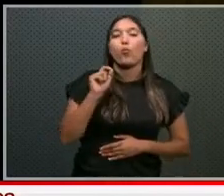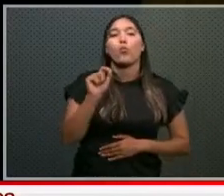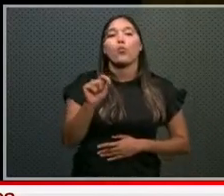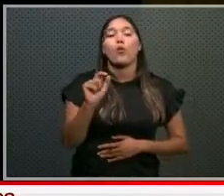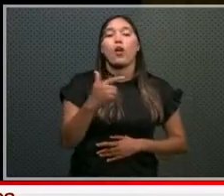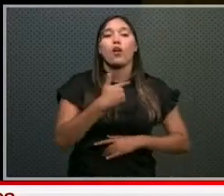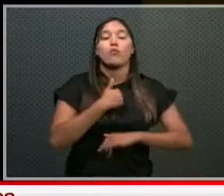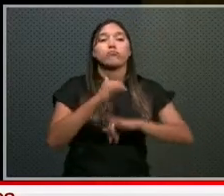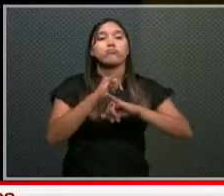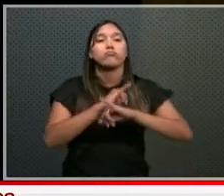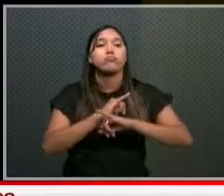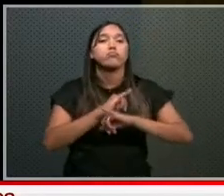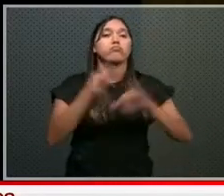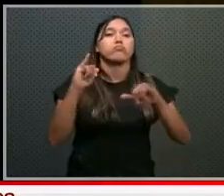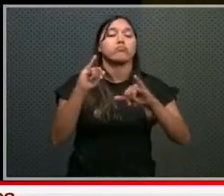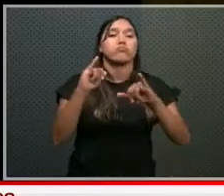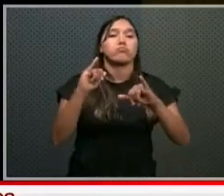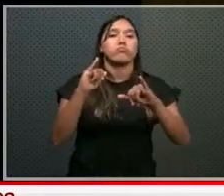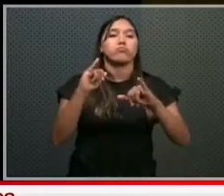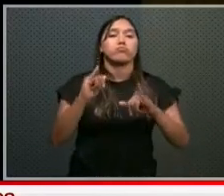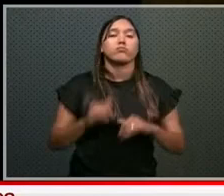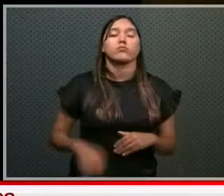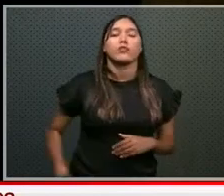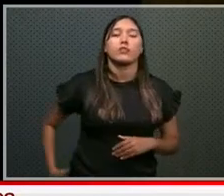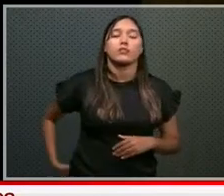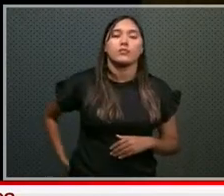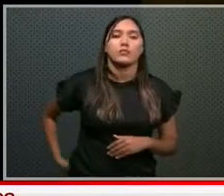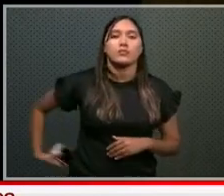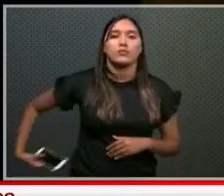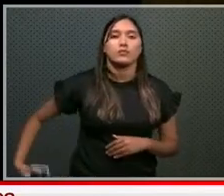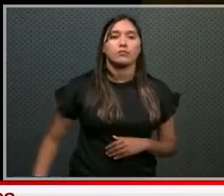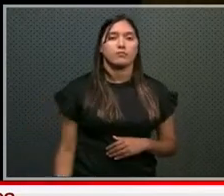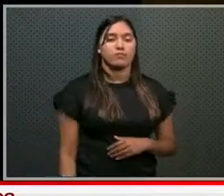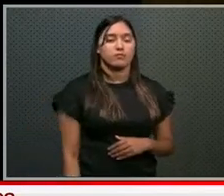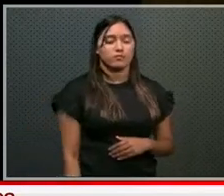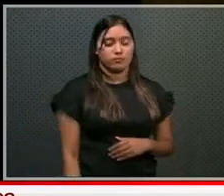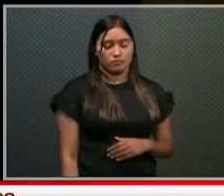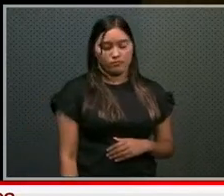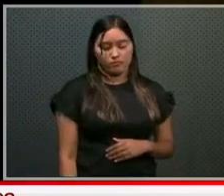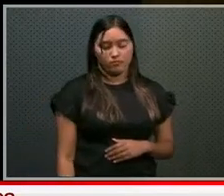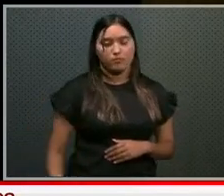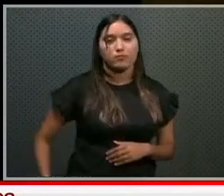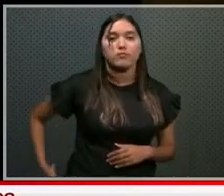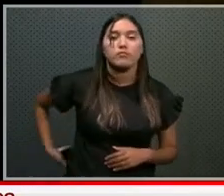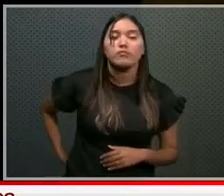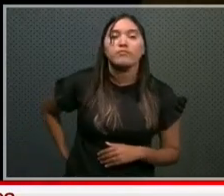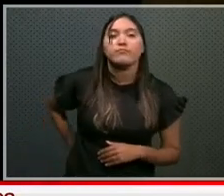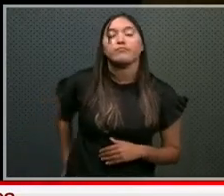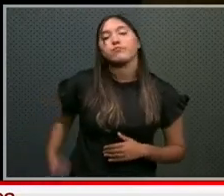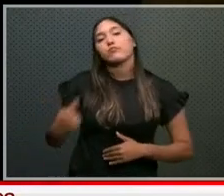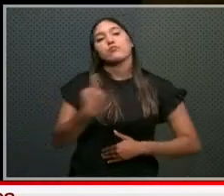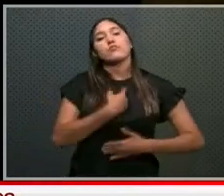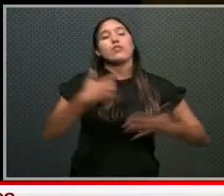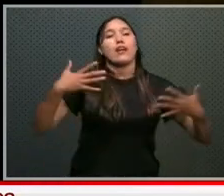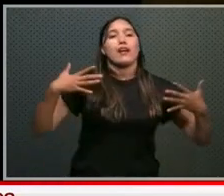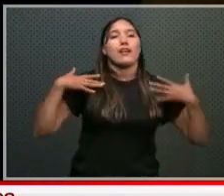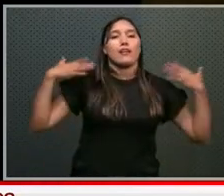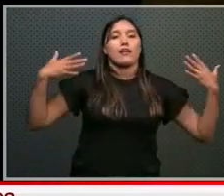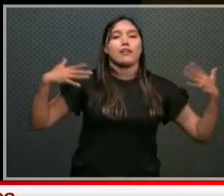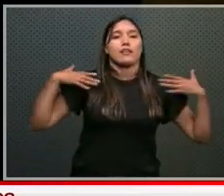dizer da inicialmente da nossa grande felicidade da nossa grande alegria